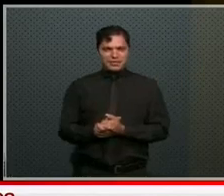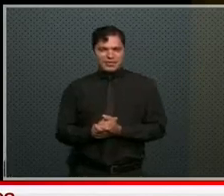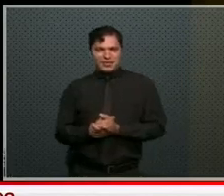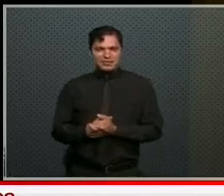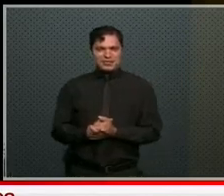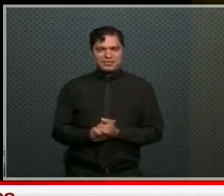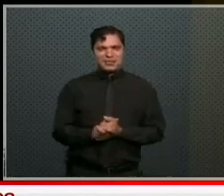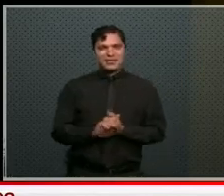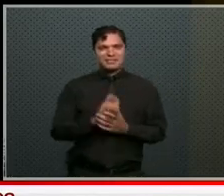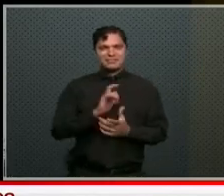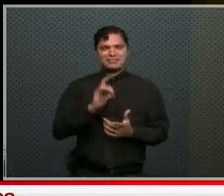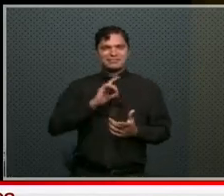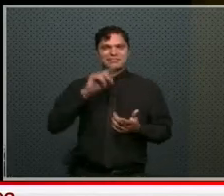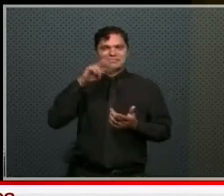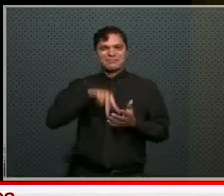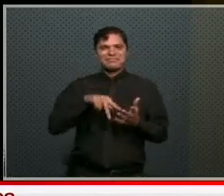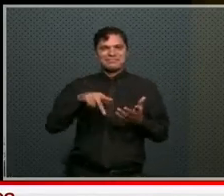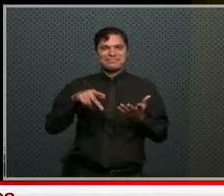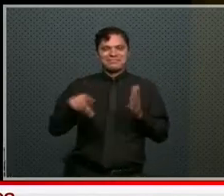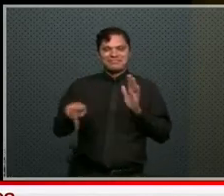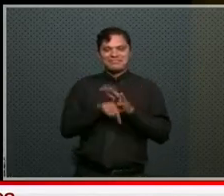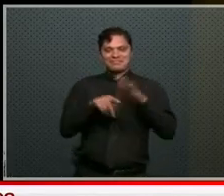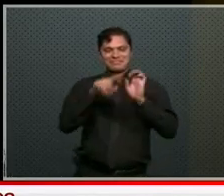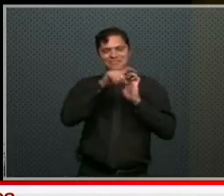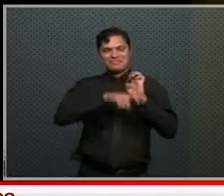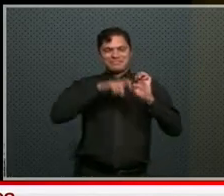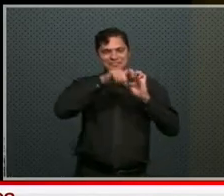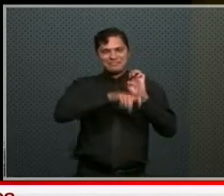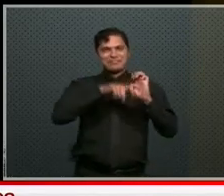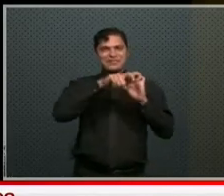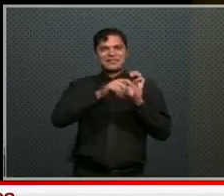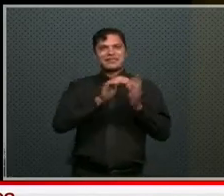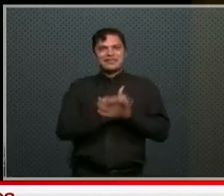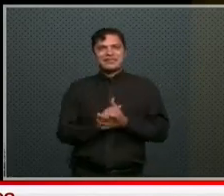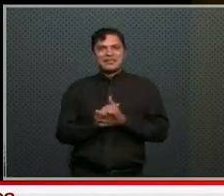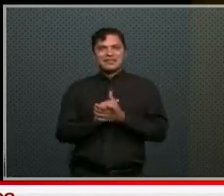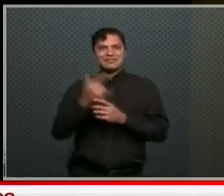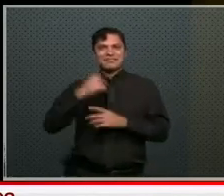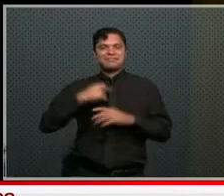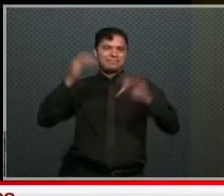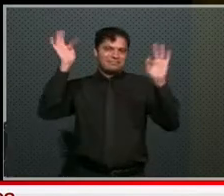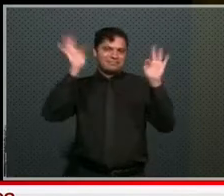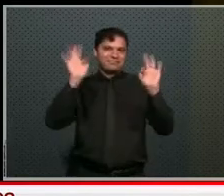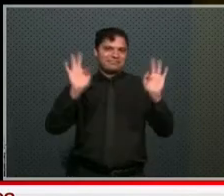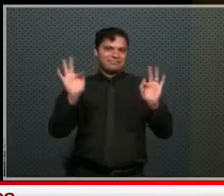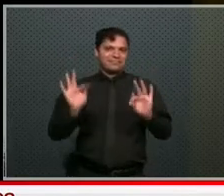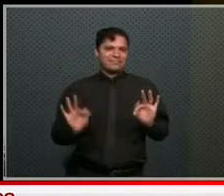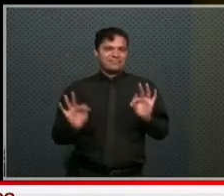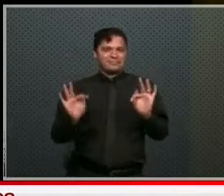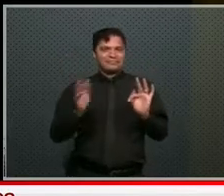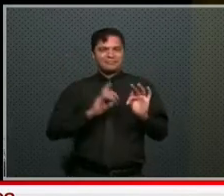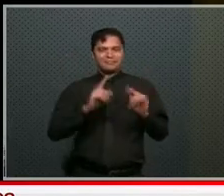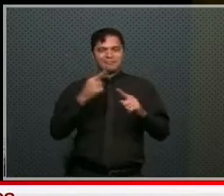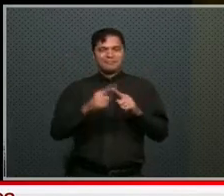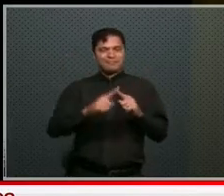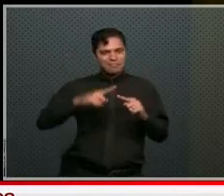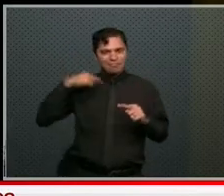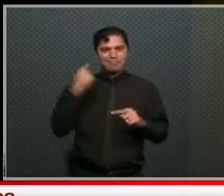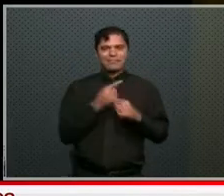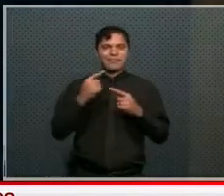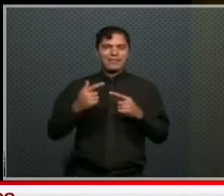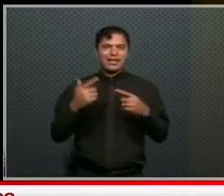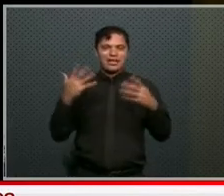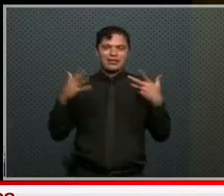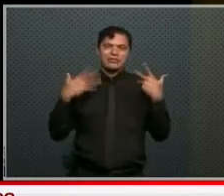de mencionar esse fato aqui da Embrapa de dizer que eu sou homem muito feliz porque nós conseguimos mas